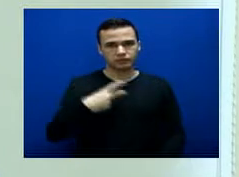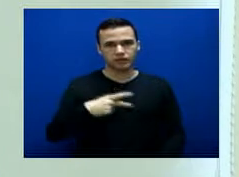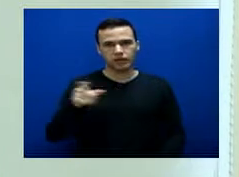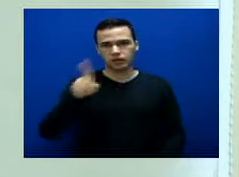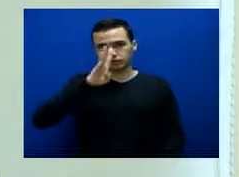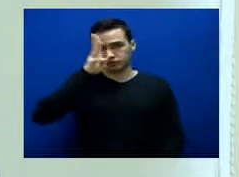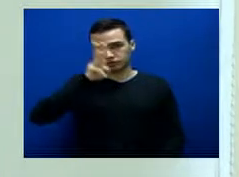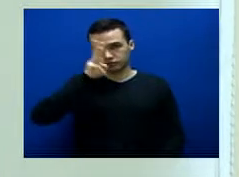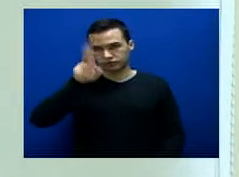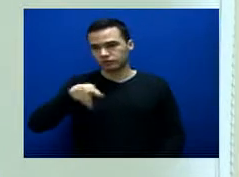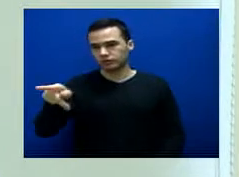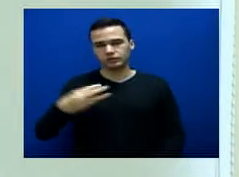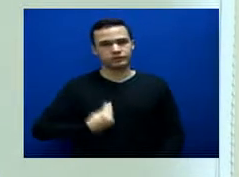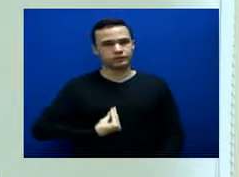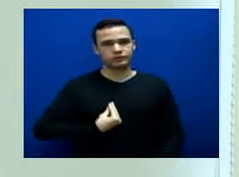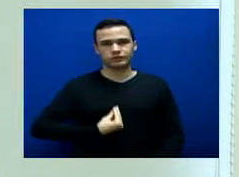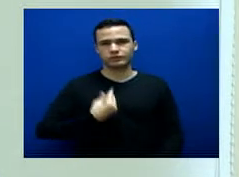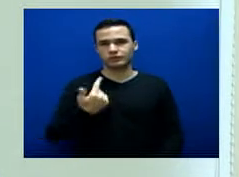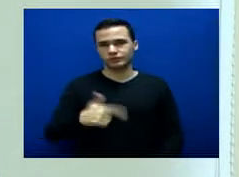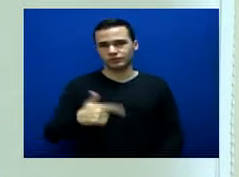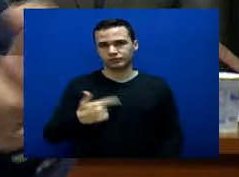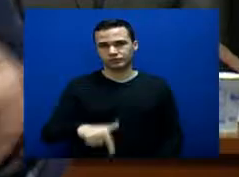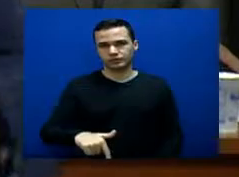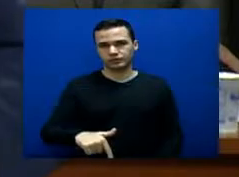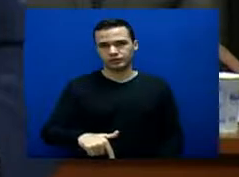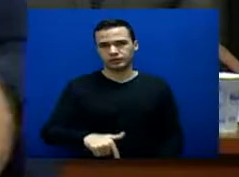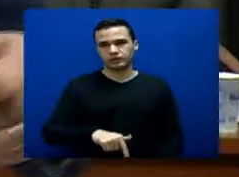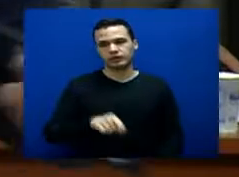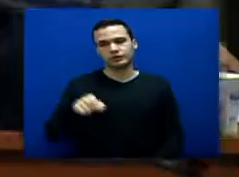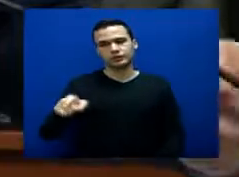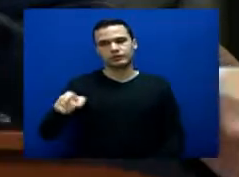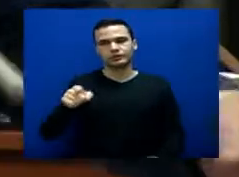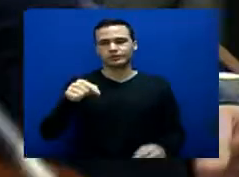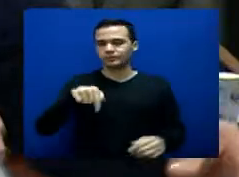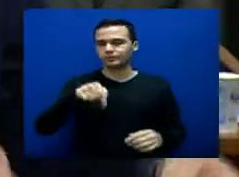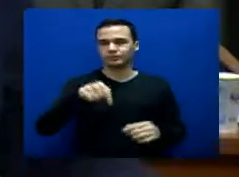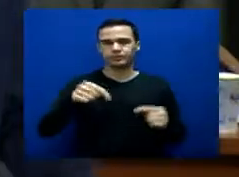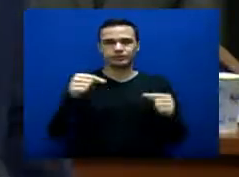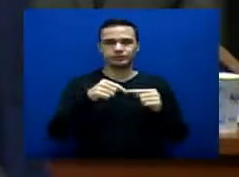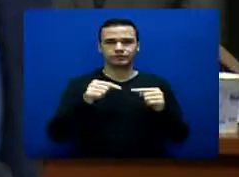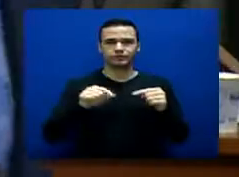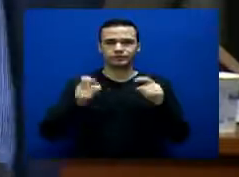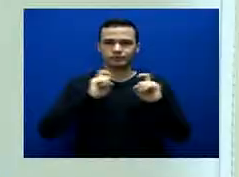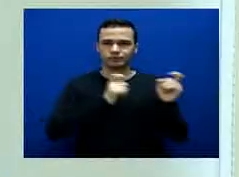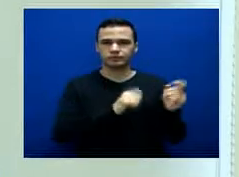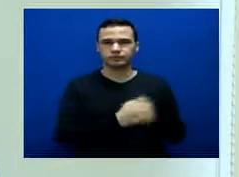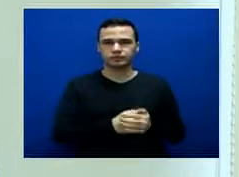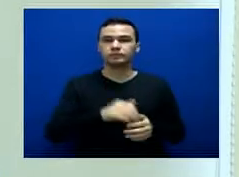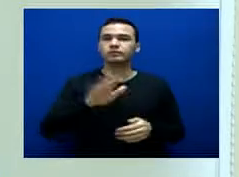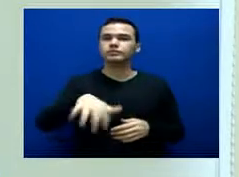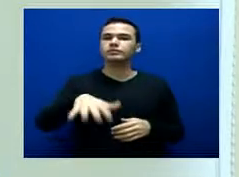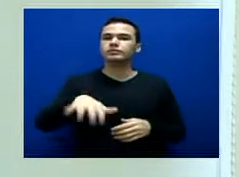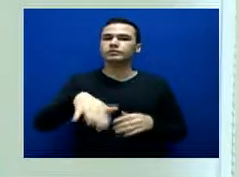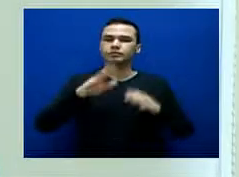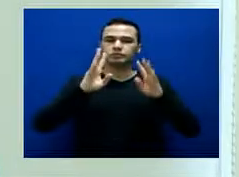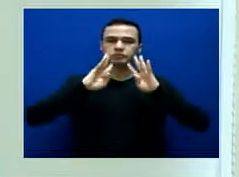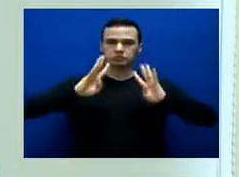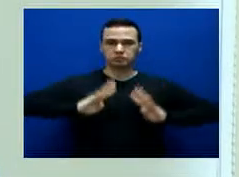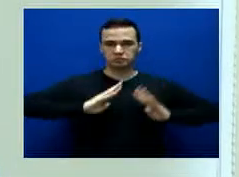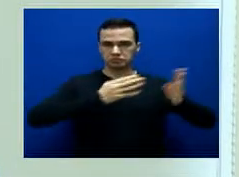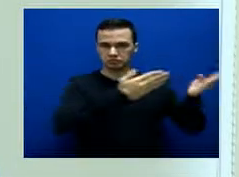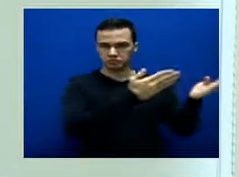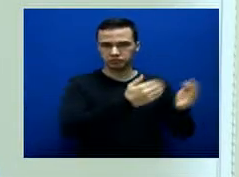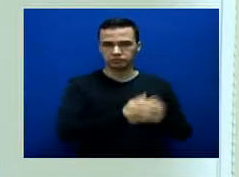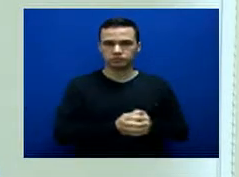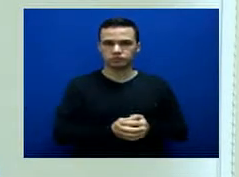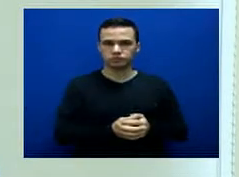está aqui e com duas em ordinária não passa. Mas eu queria só chamar a atenção, presidente.